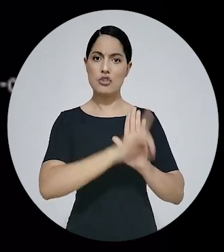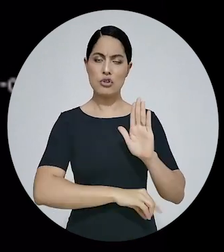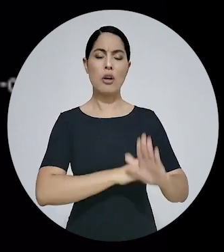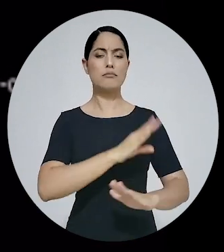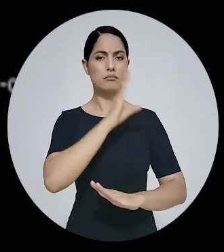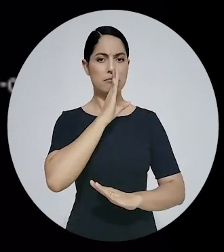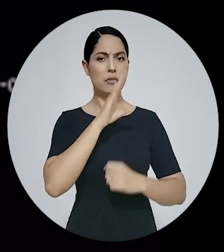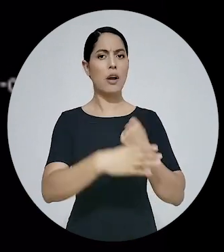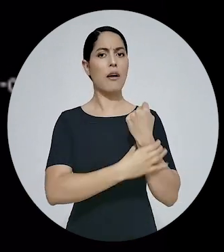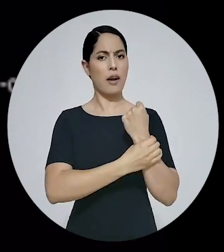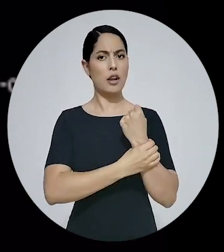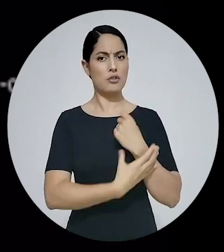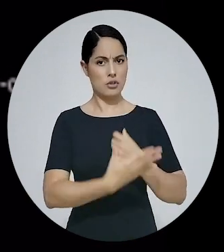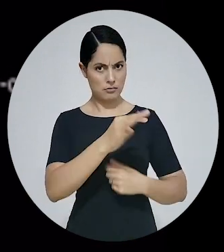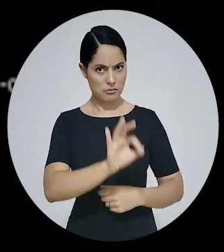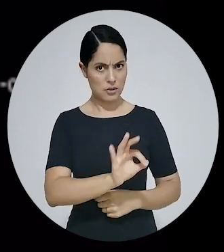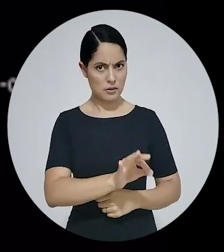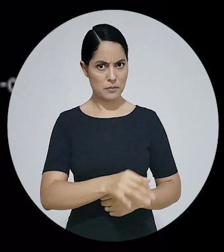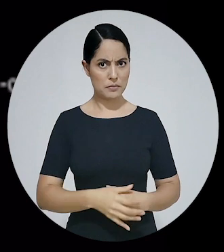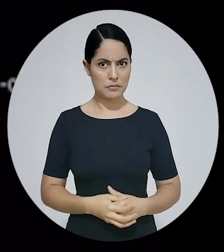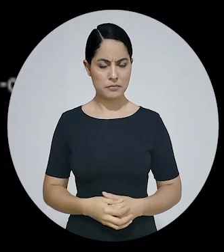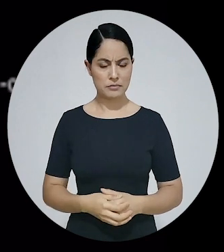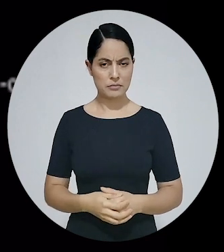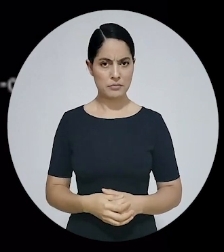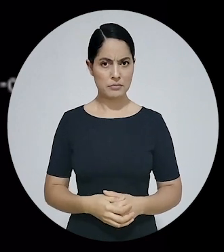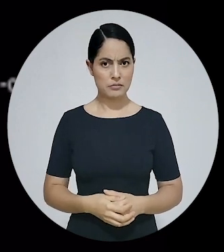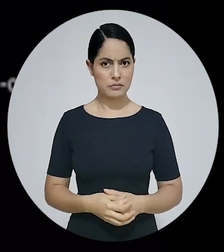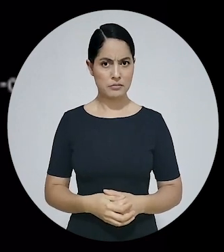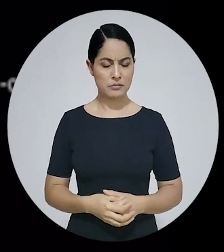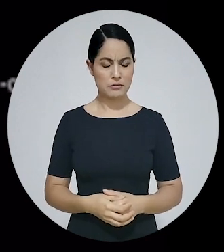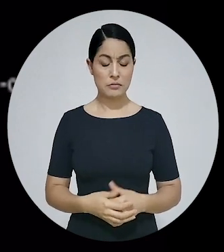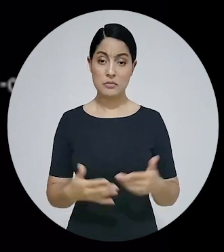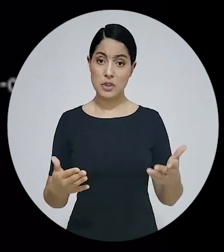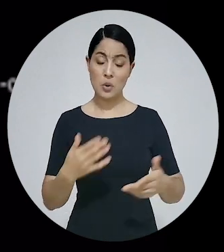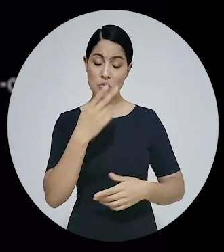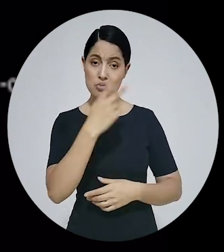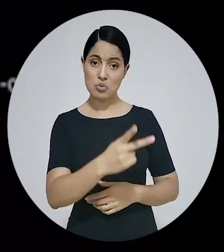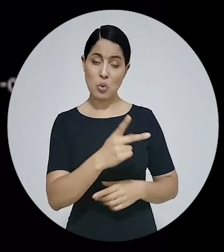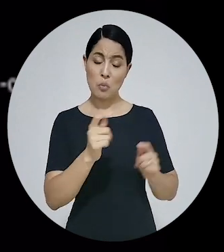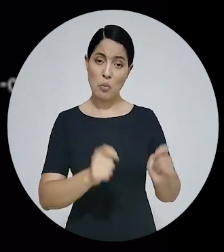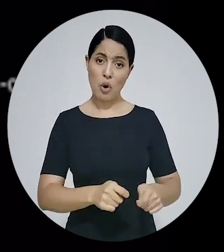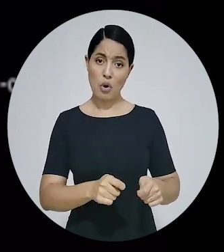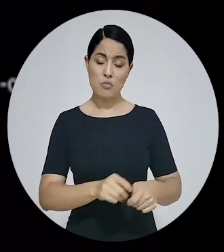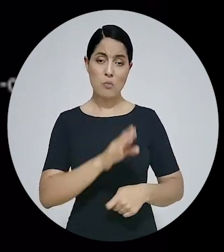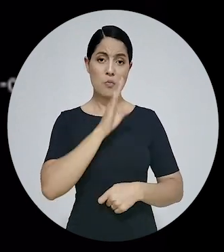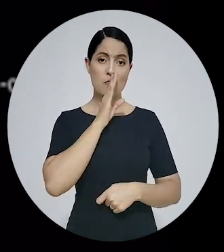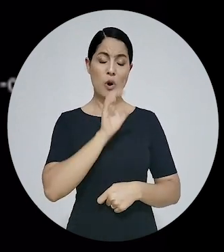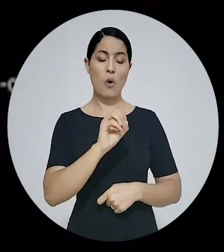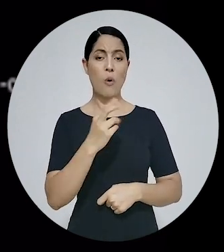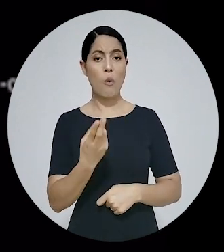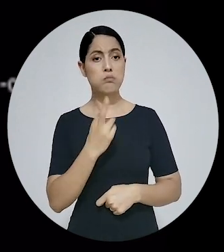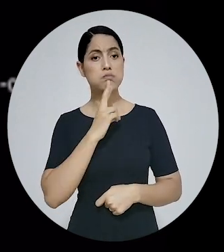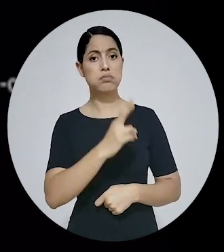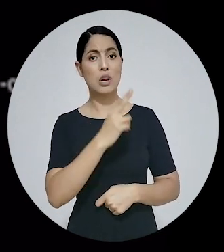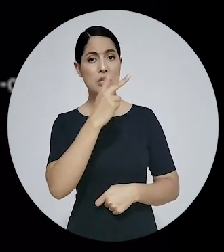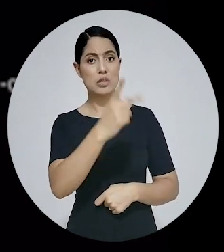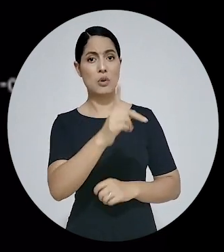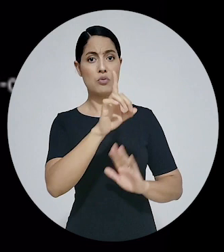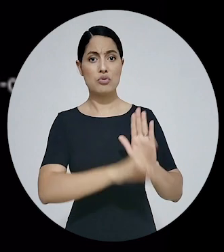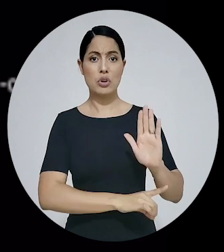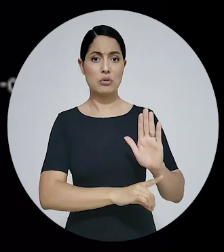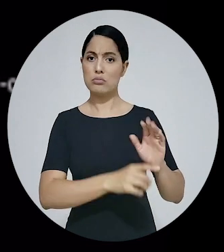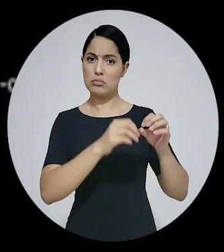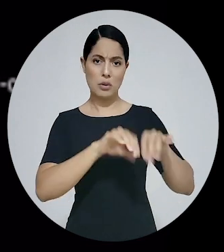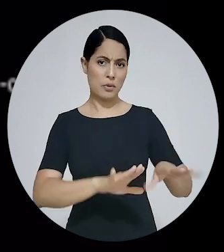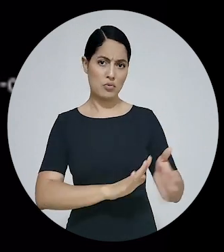lhe assegura o direito ao silêncio, certo? Entendi. Então, o senhor pode não falar nada, ou o senhor pode se recusar a responder uma